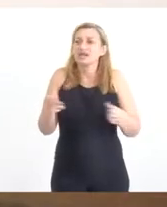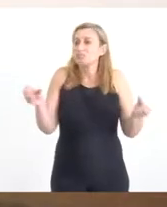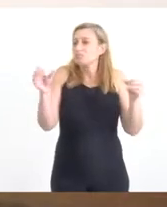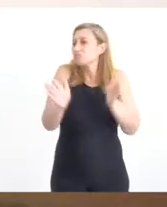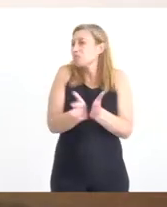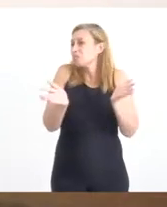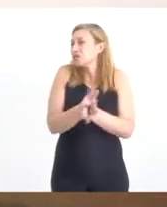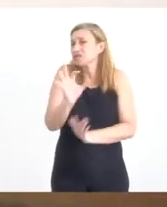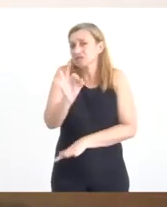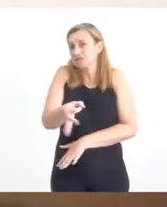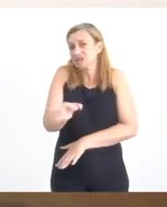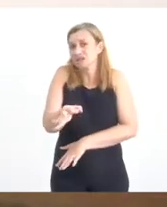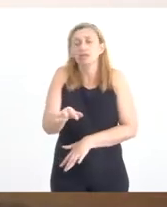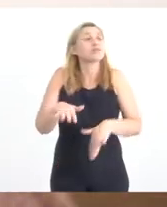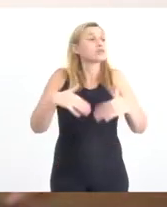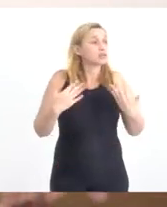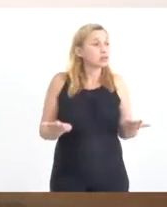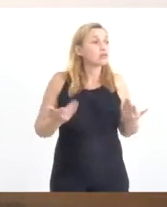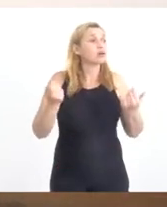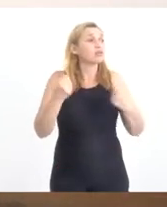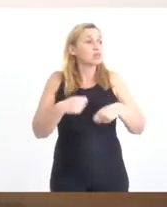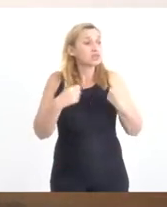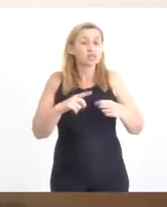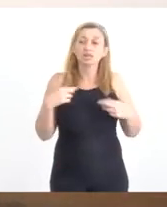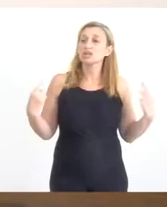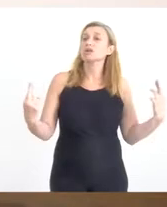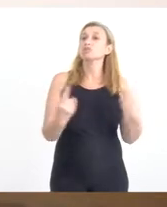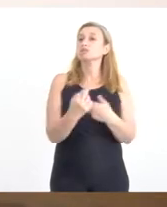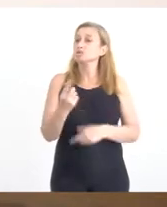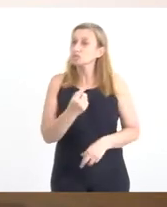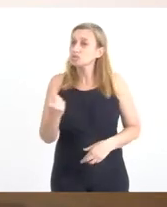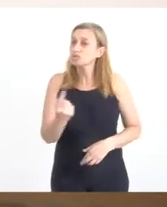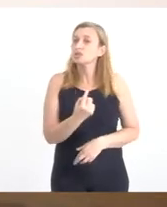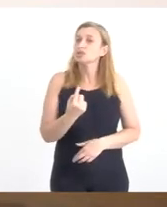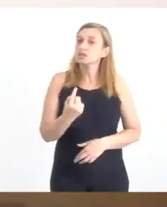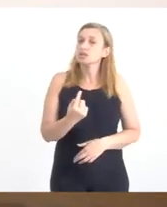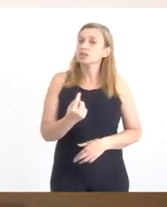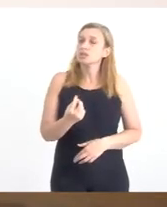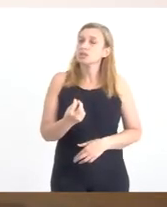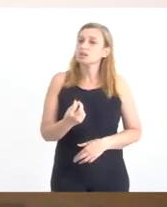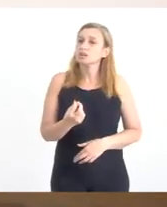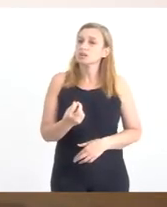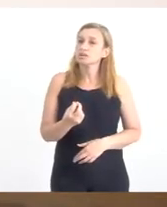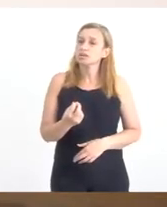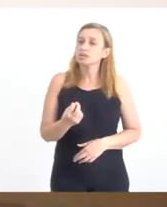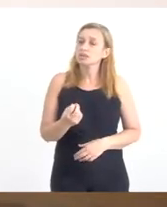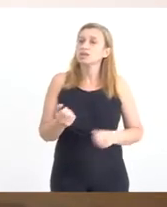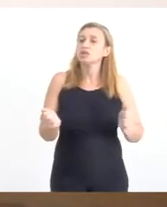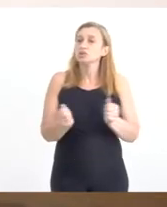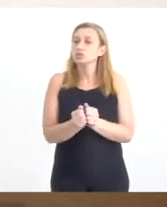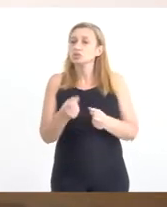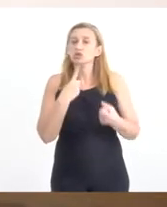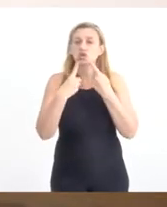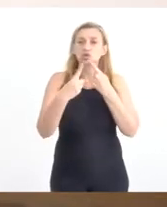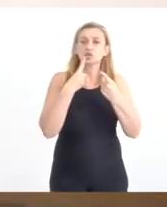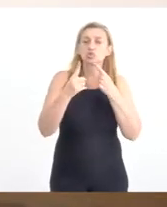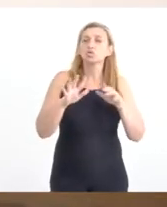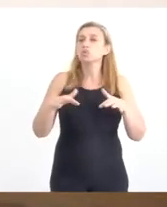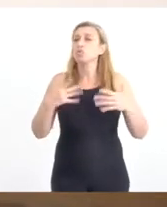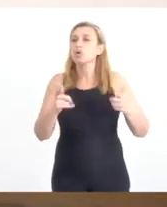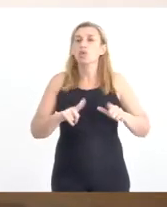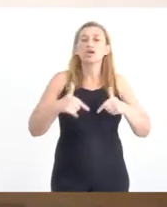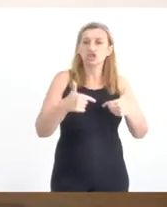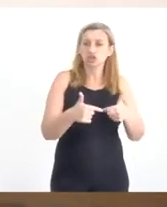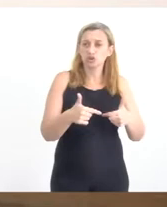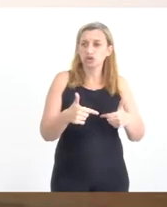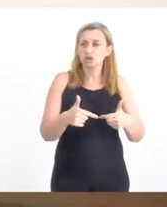miséria de fato não é preciso que a gente se reúna né que se reúna se debata Qual é a forma